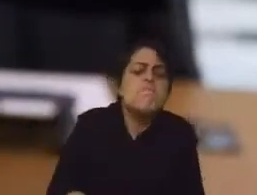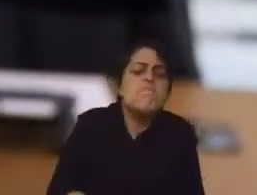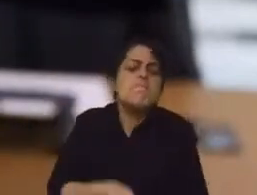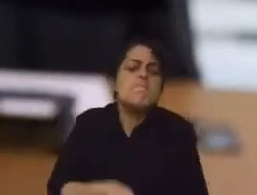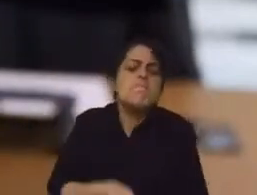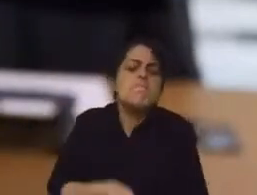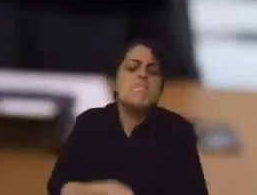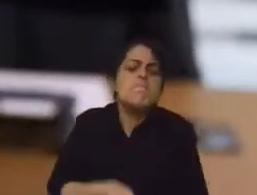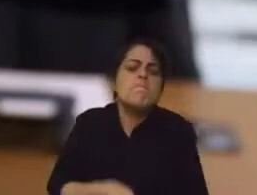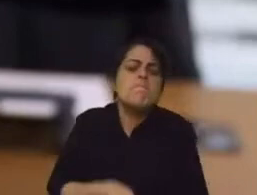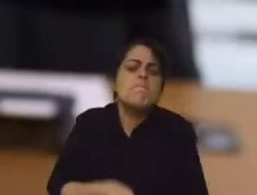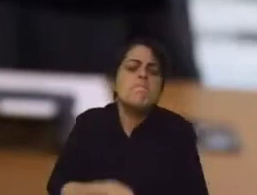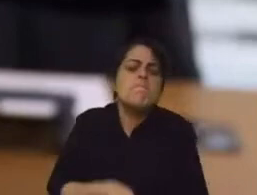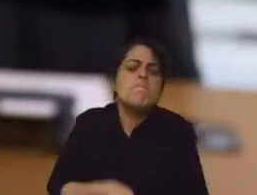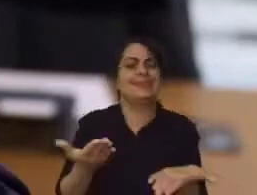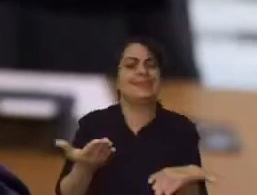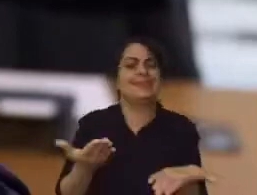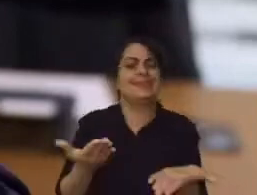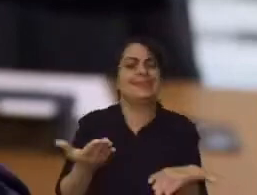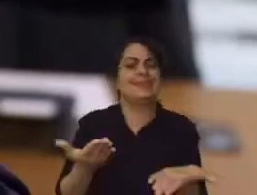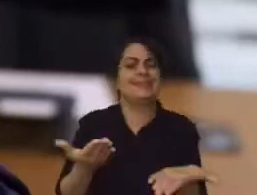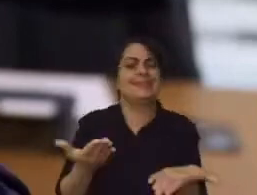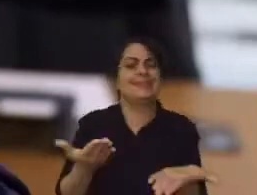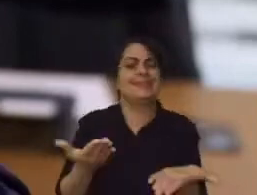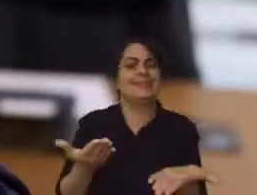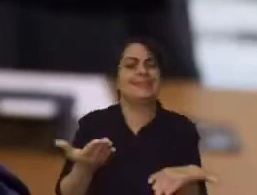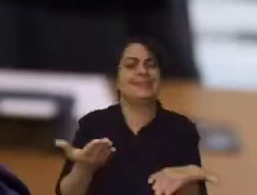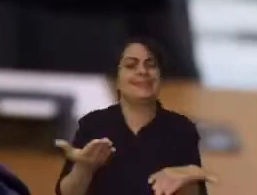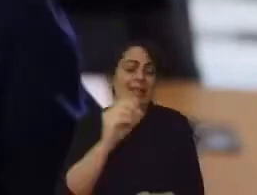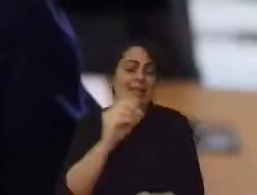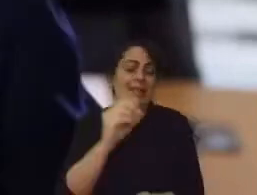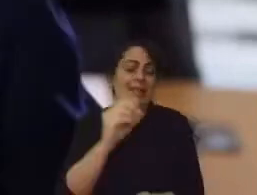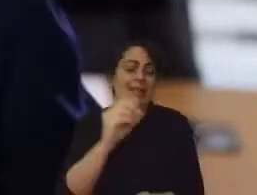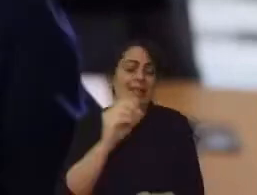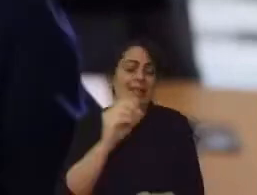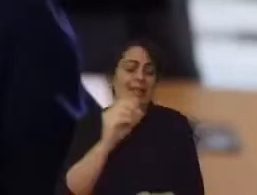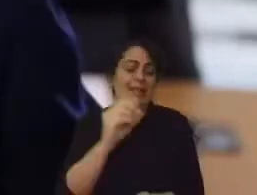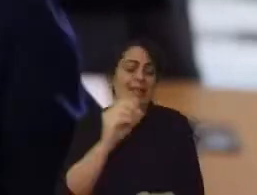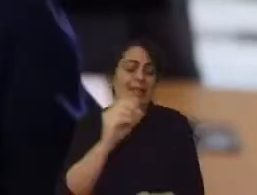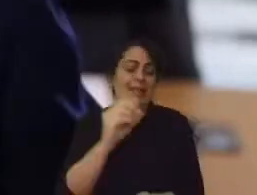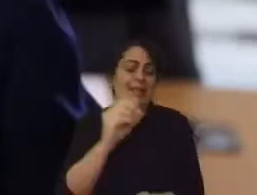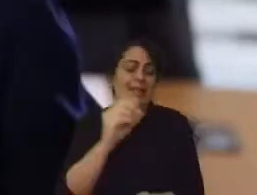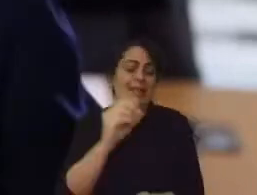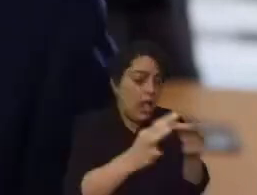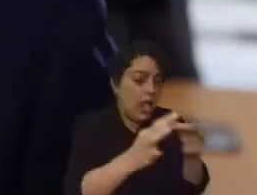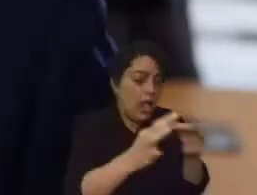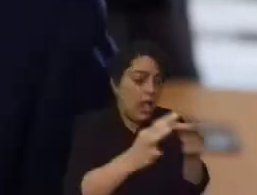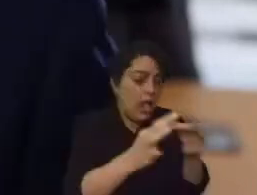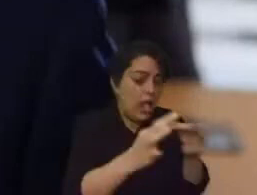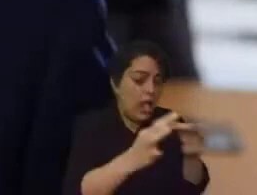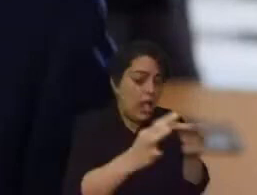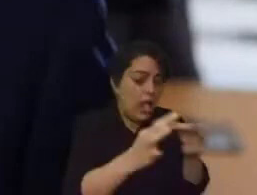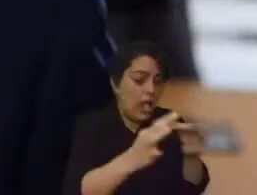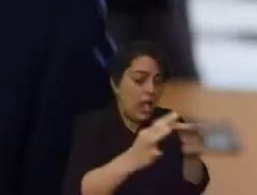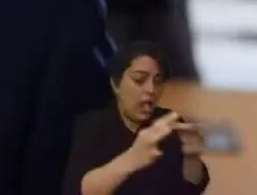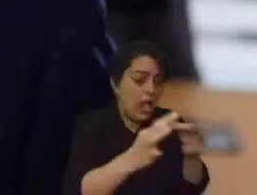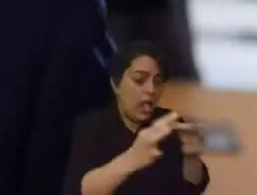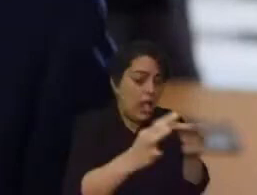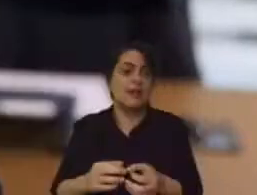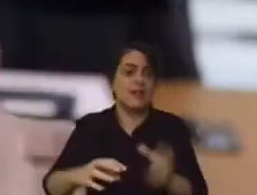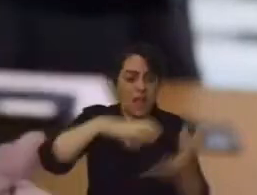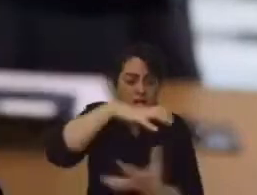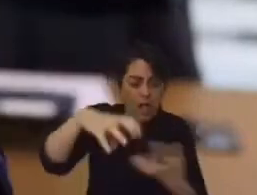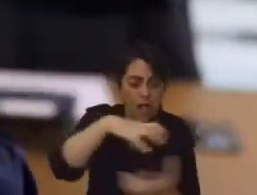seja, às vezes a gente demorava 30 dias para conseguir organizar os trabalhadores para fazer uma greve, para fazer uma